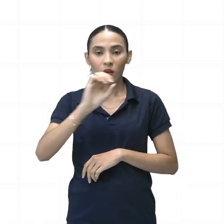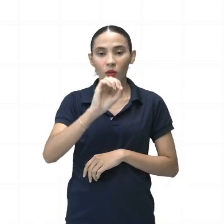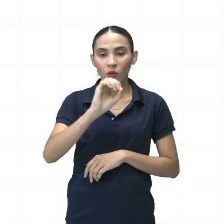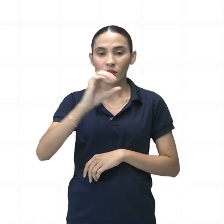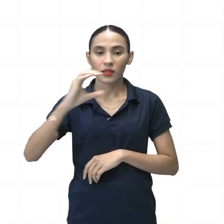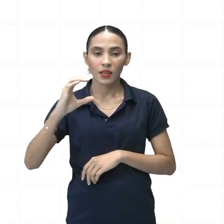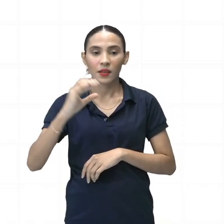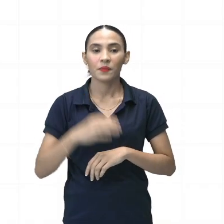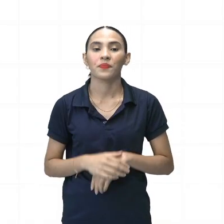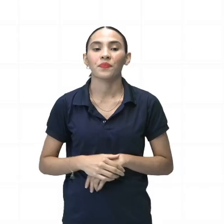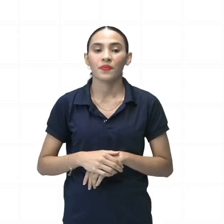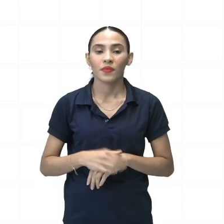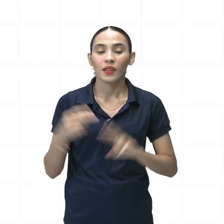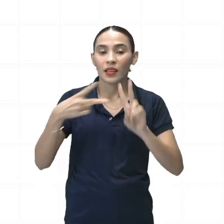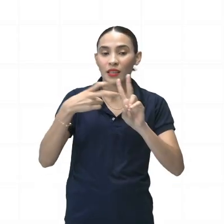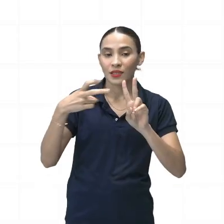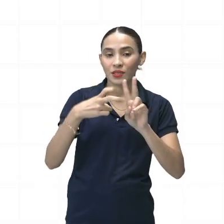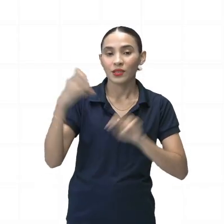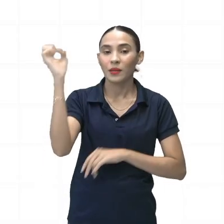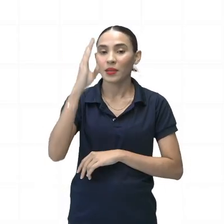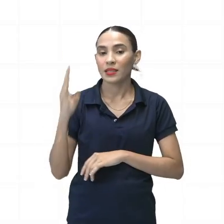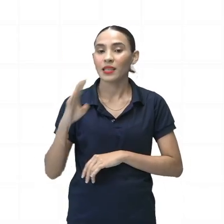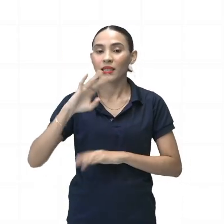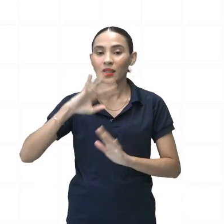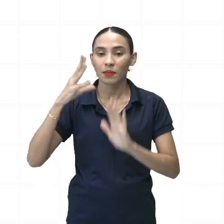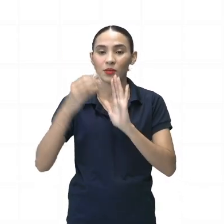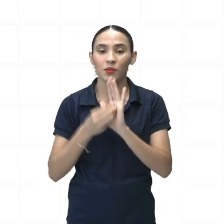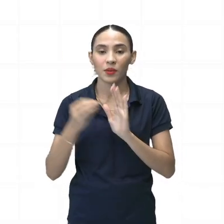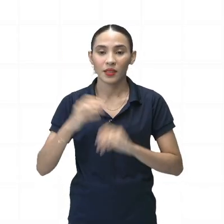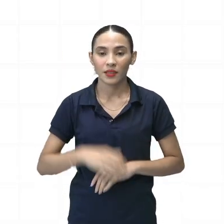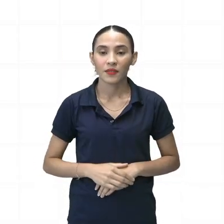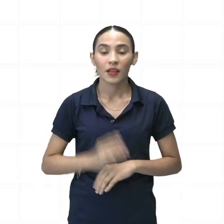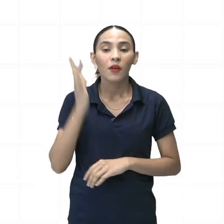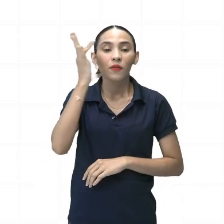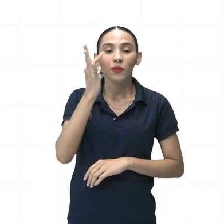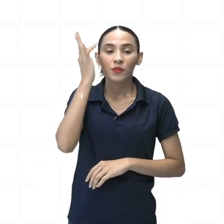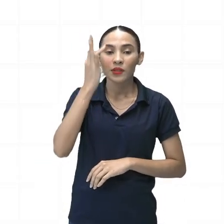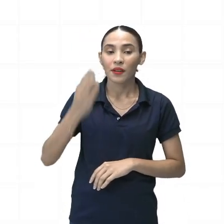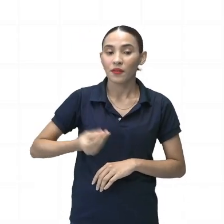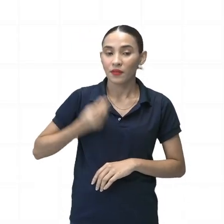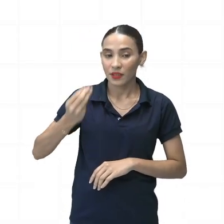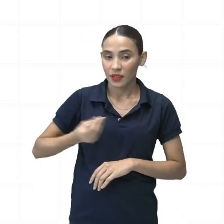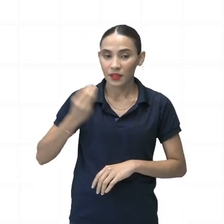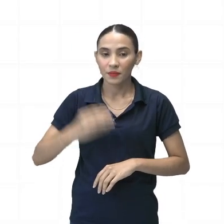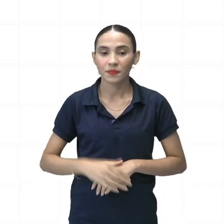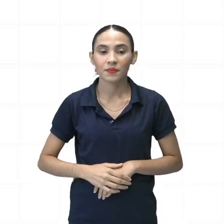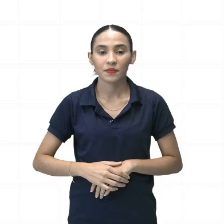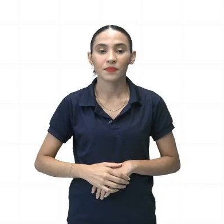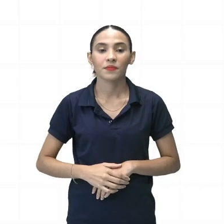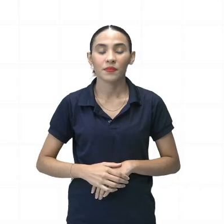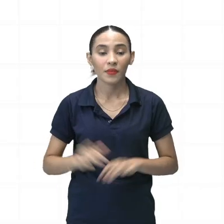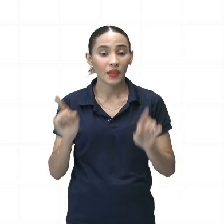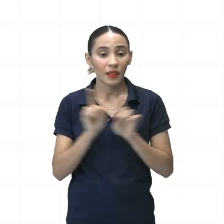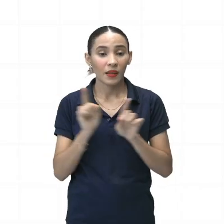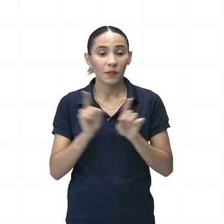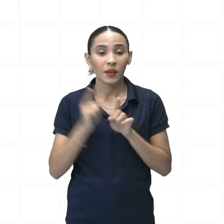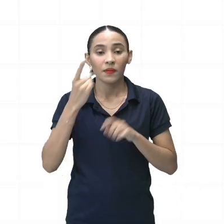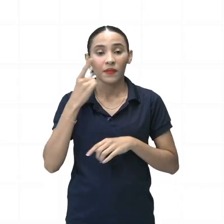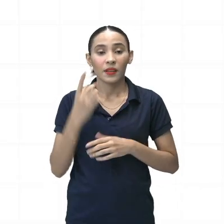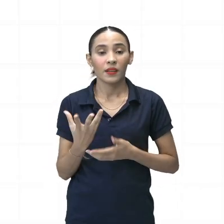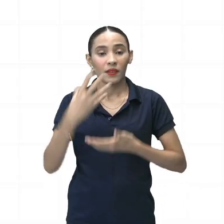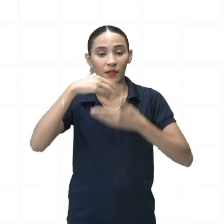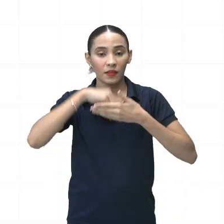orientais, ocidentais, indígenas, brasileiras e amazônicas e filosofias de vida. Também vamos ver da